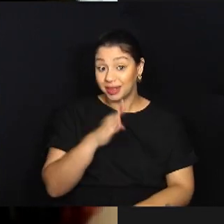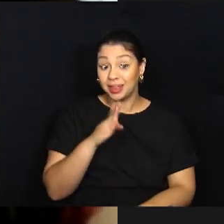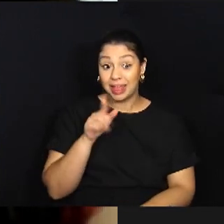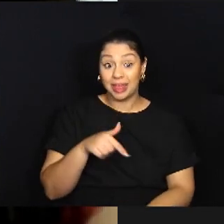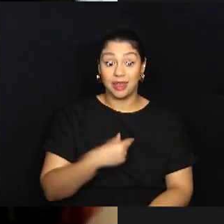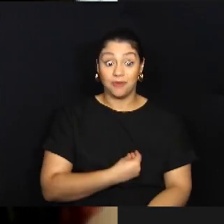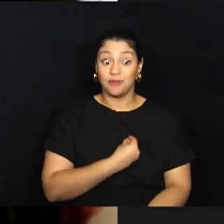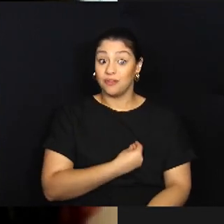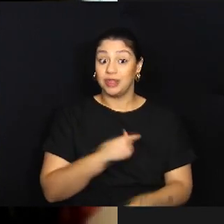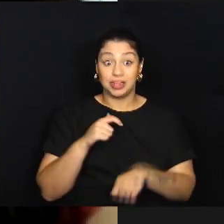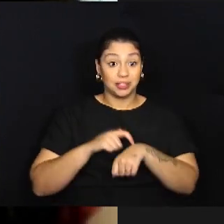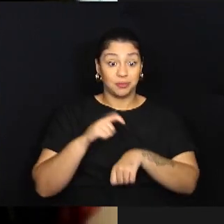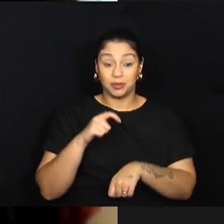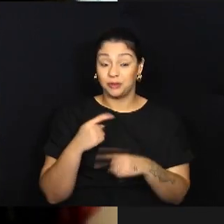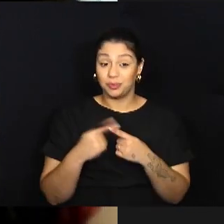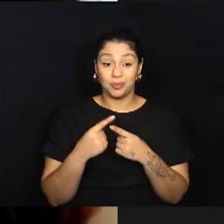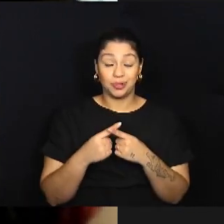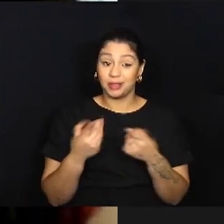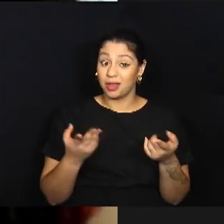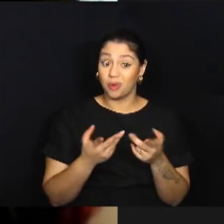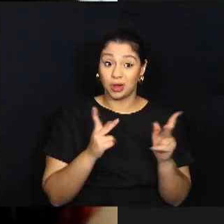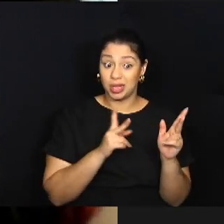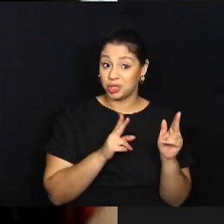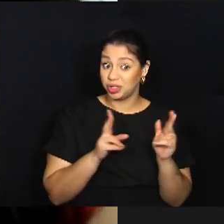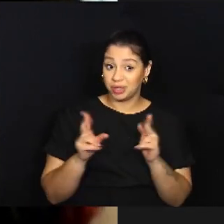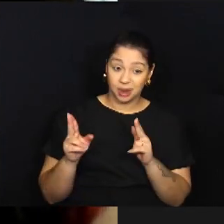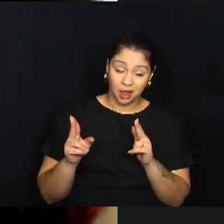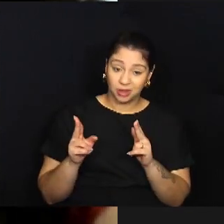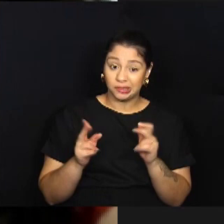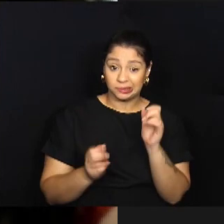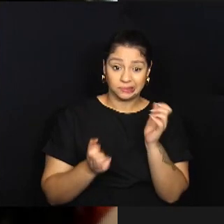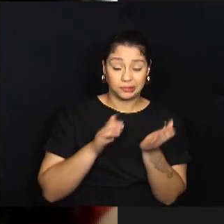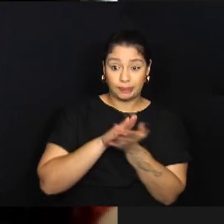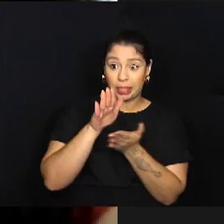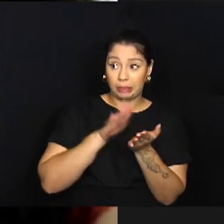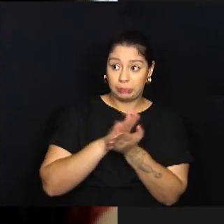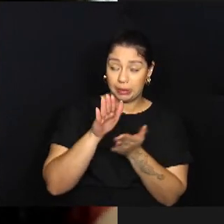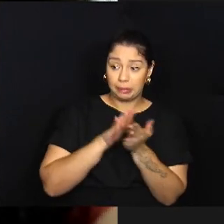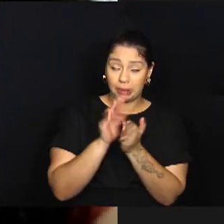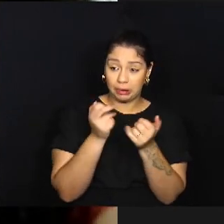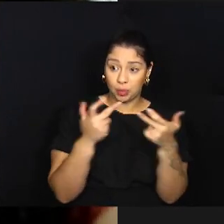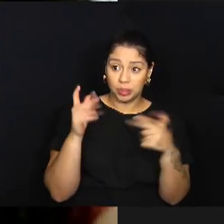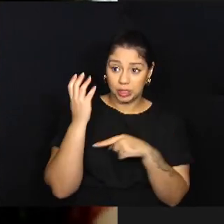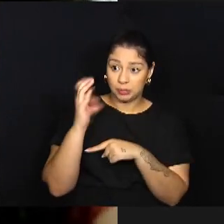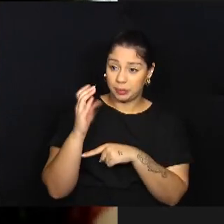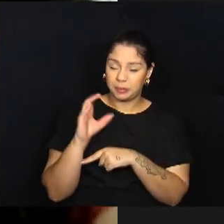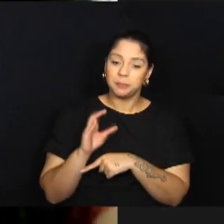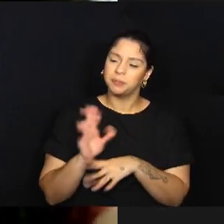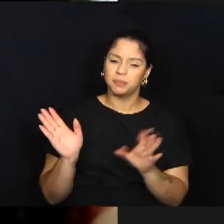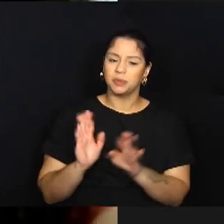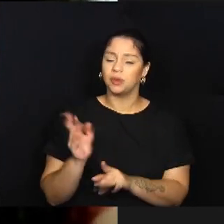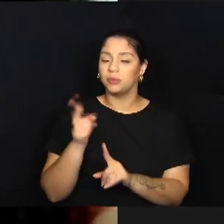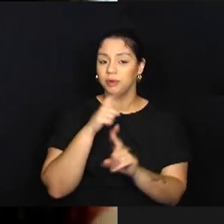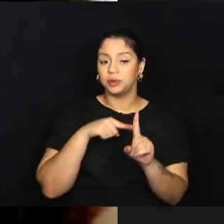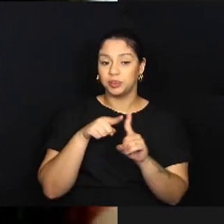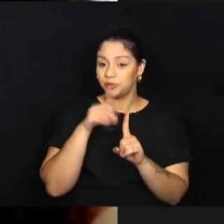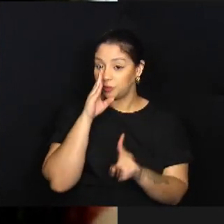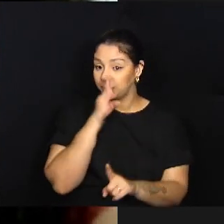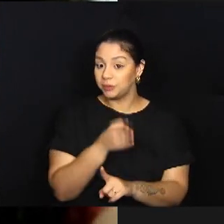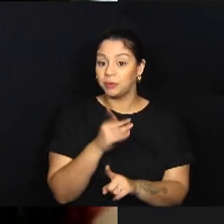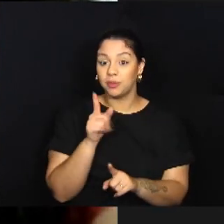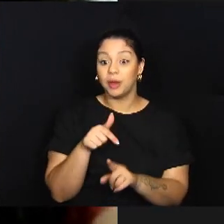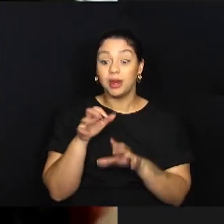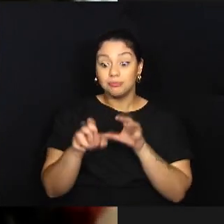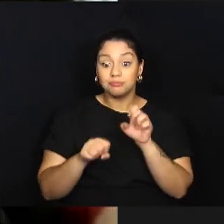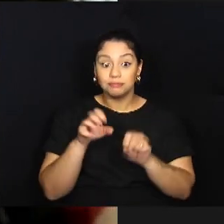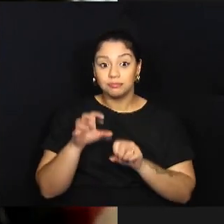é essa, ficar editando e publicando material. O objetivo era coletar. E agora sim, nós vamos editar o material